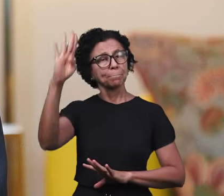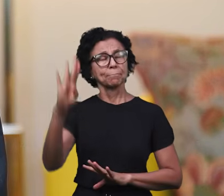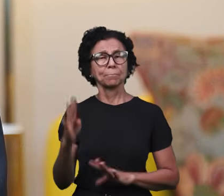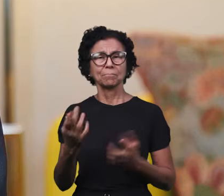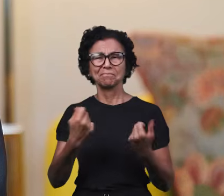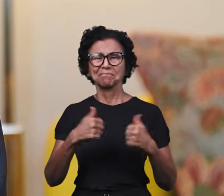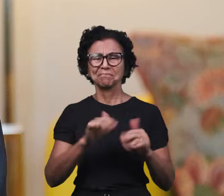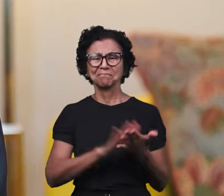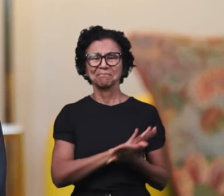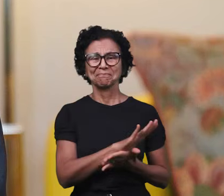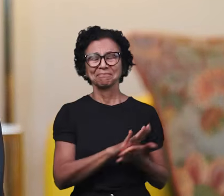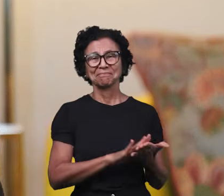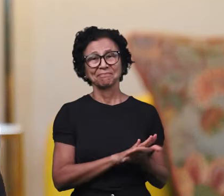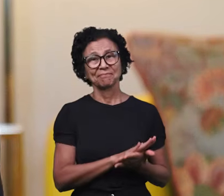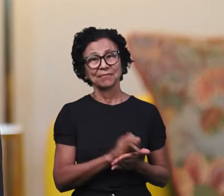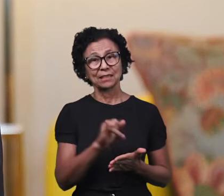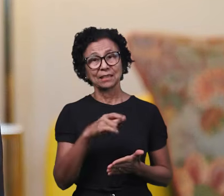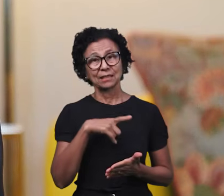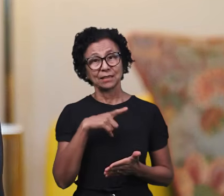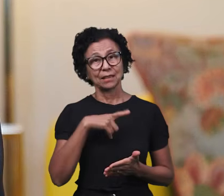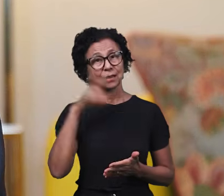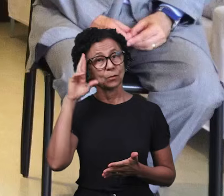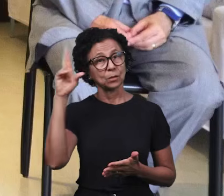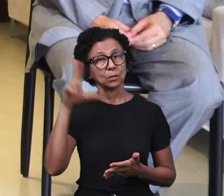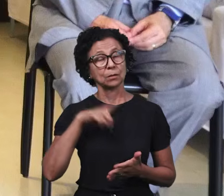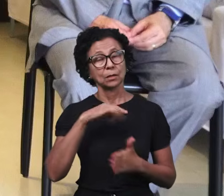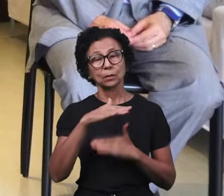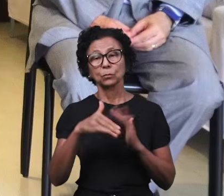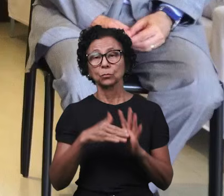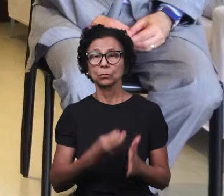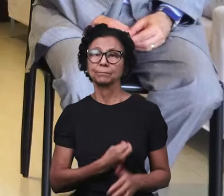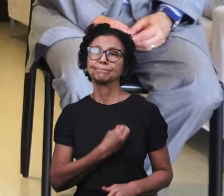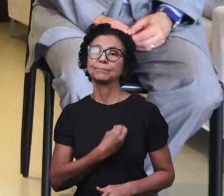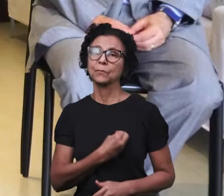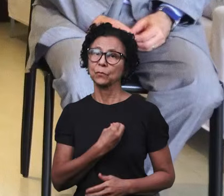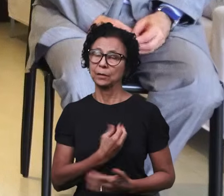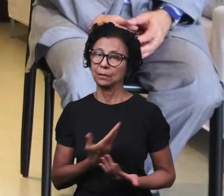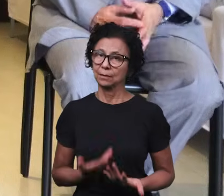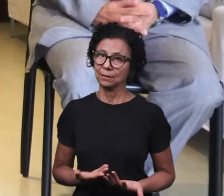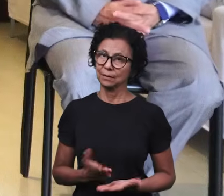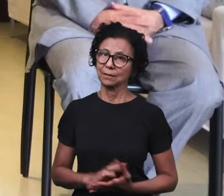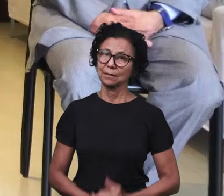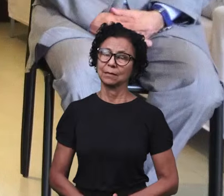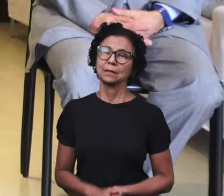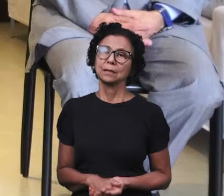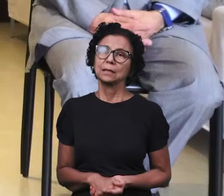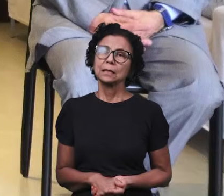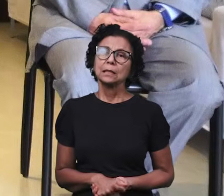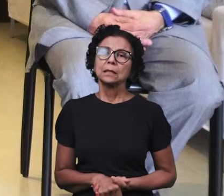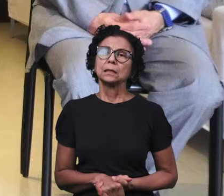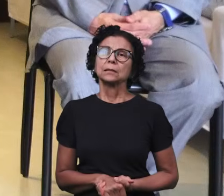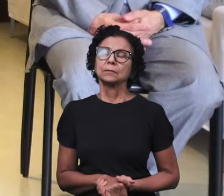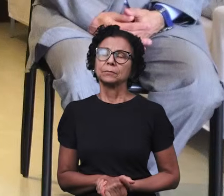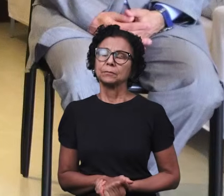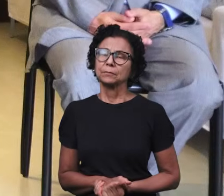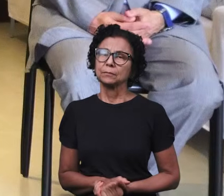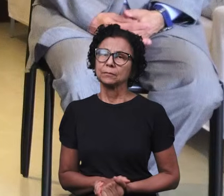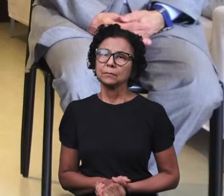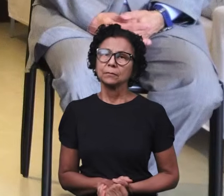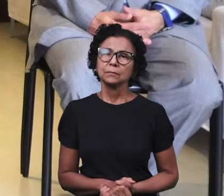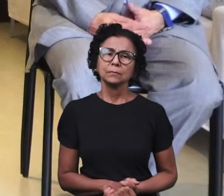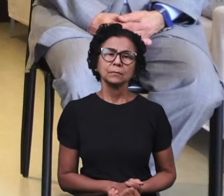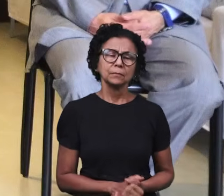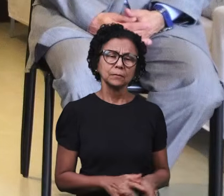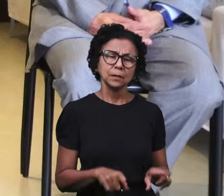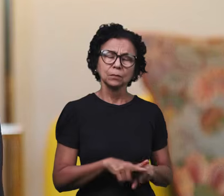a grande bênção que o homem precisa. Não precisa de mais nada, porque se ele tem o Senhor, ele tem tudo na sua vida. E as gorduras da